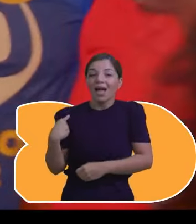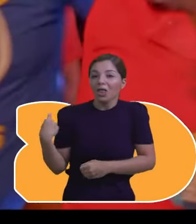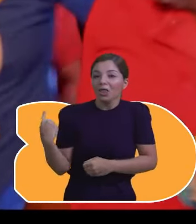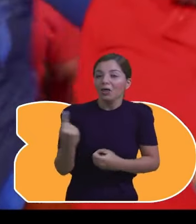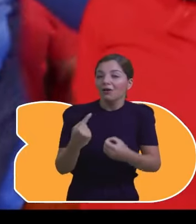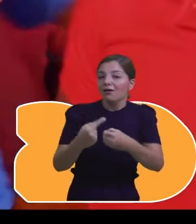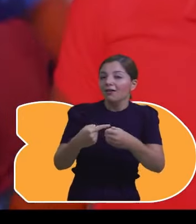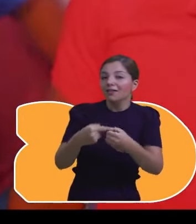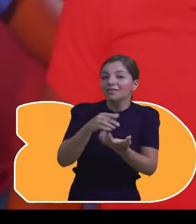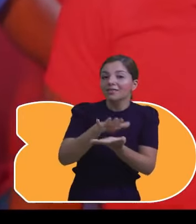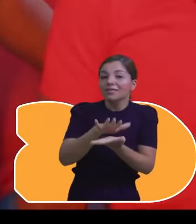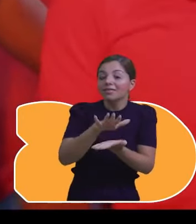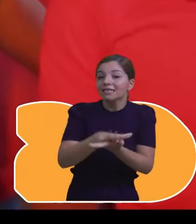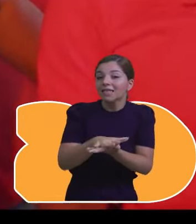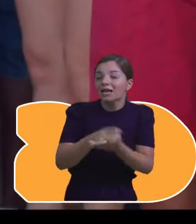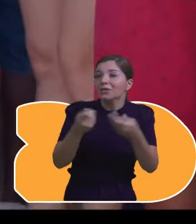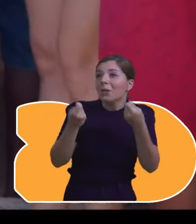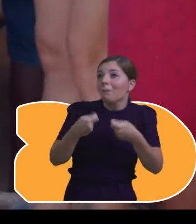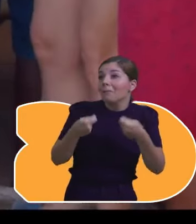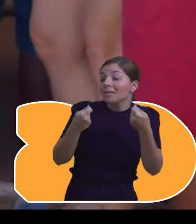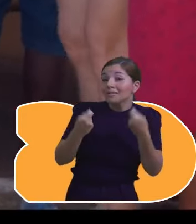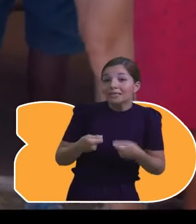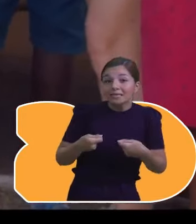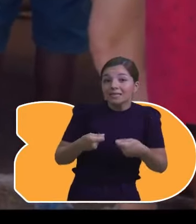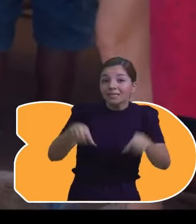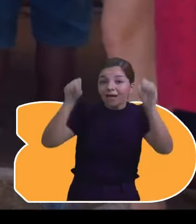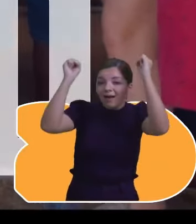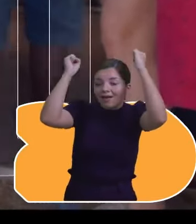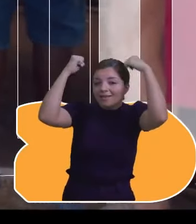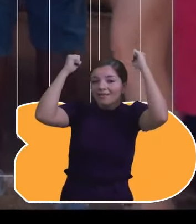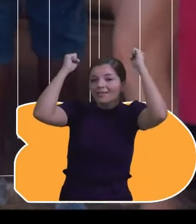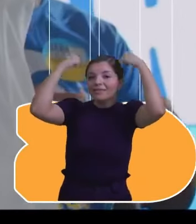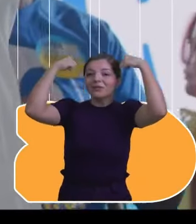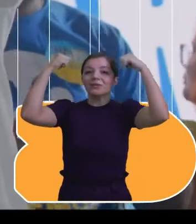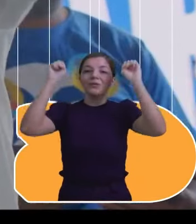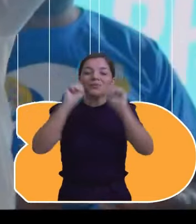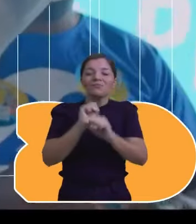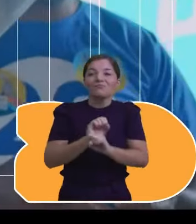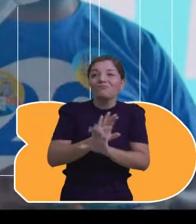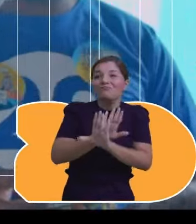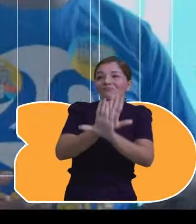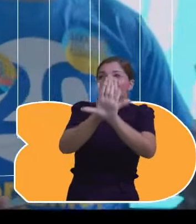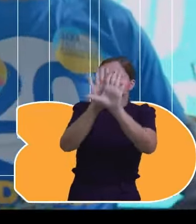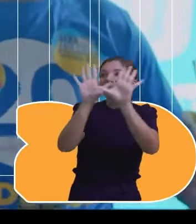merece seguir um caminho mais iluminado.